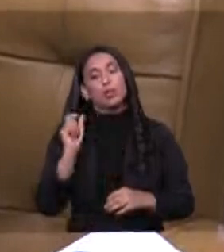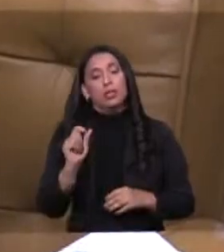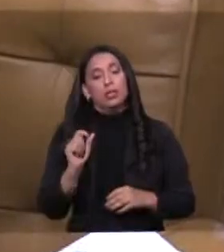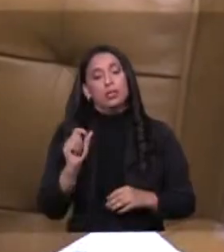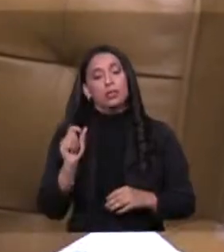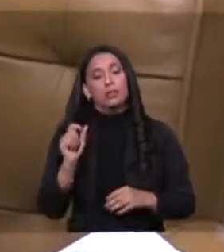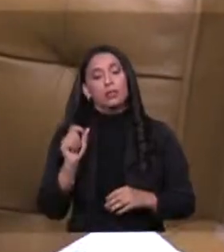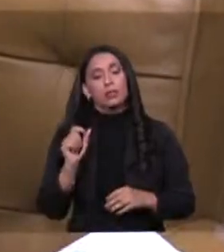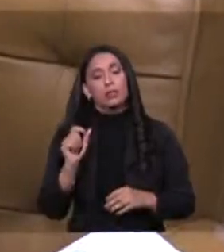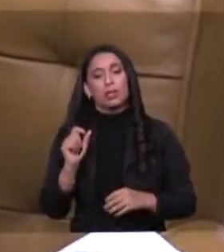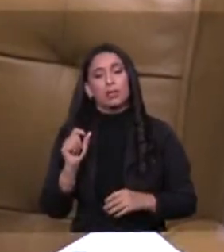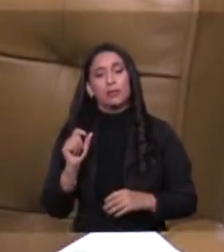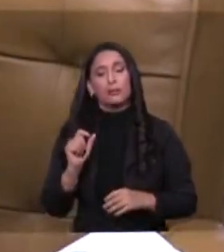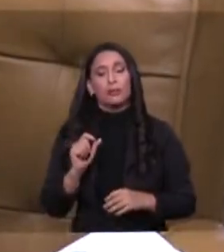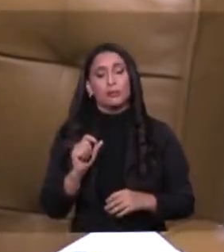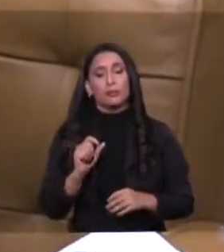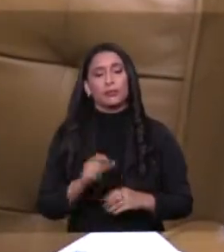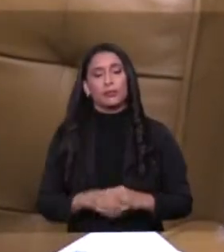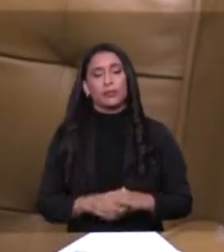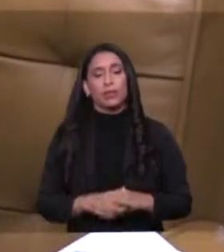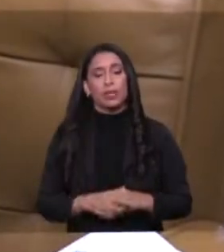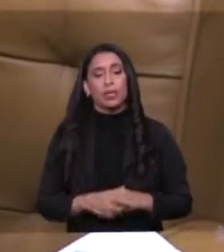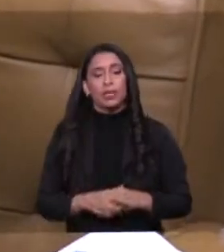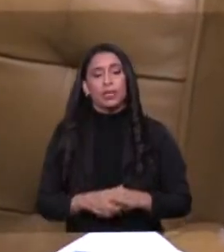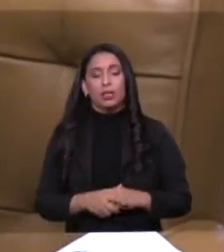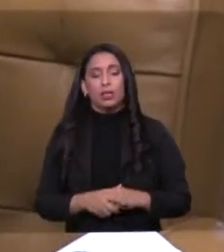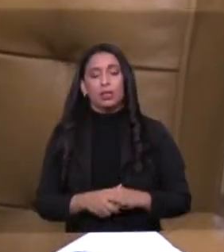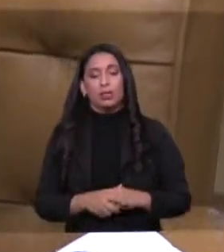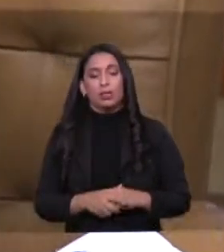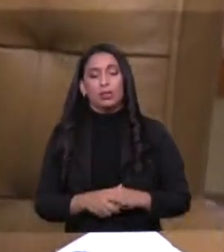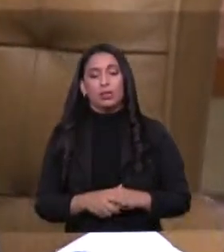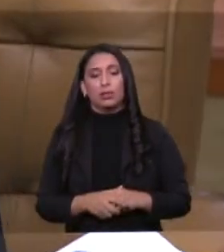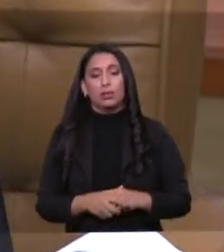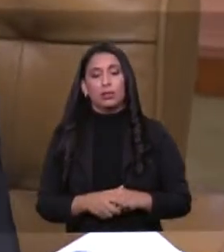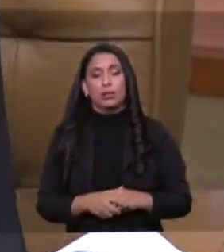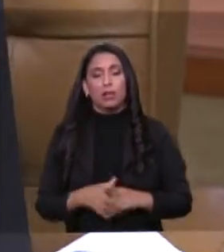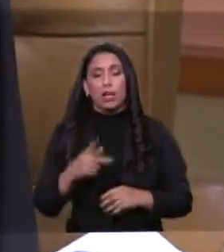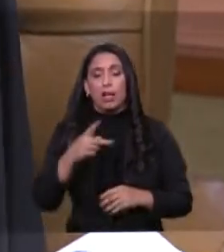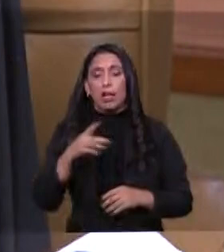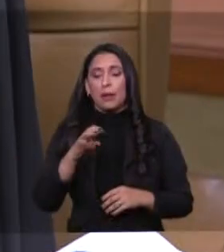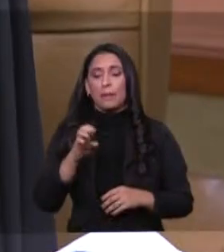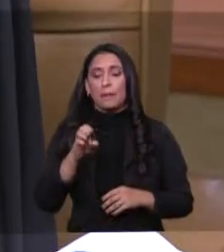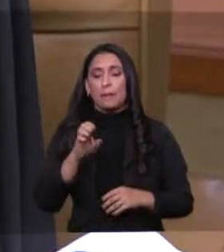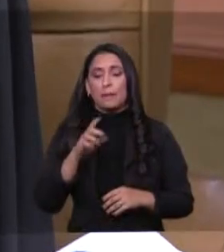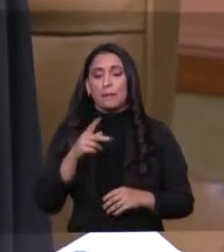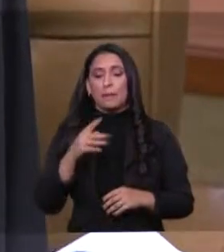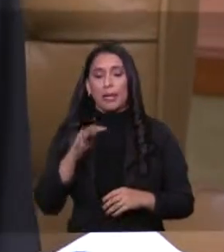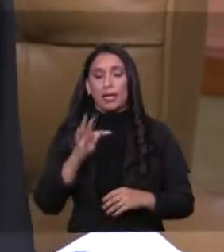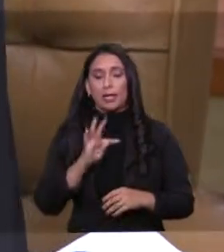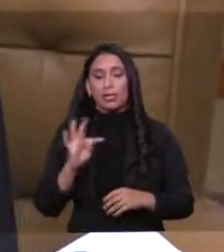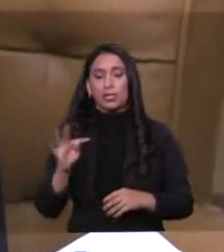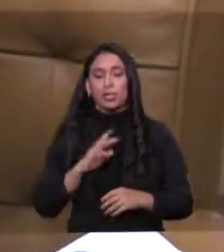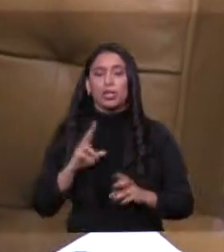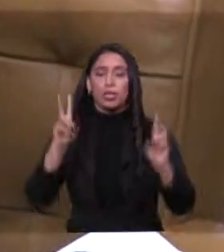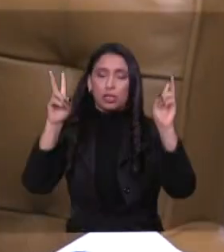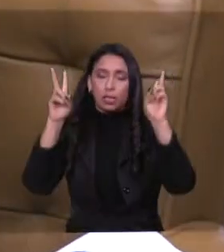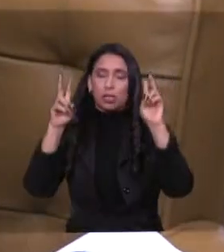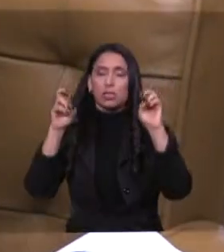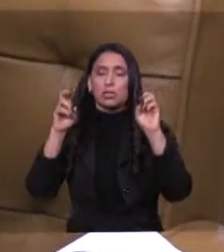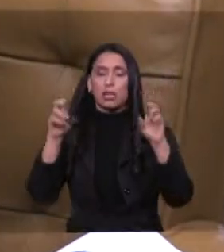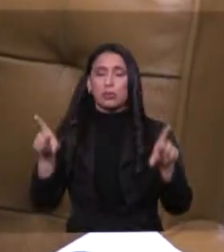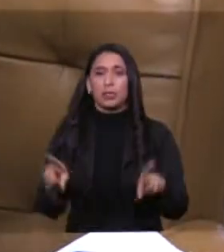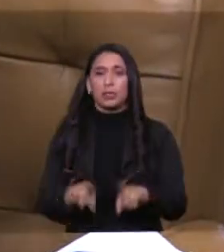sempre sobre a eficácia geral ou não da PET que tratou dessa